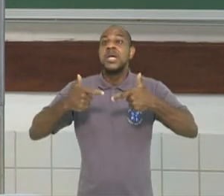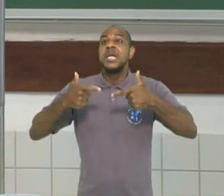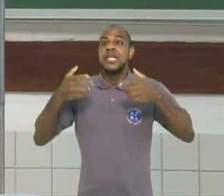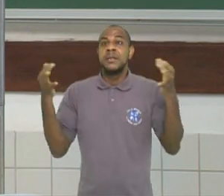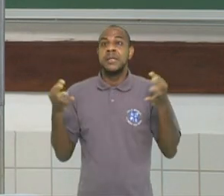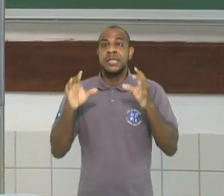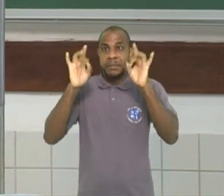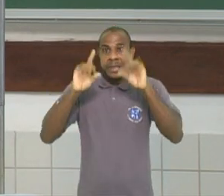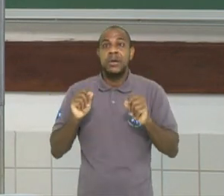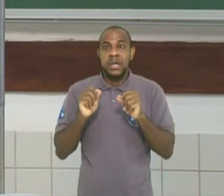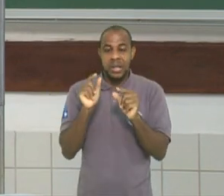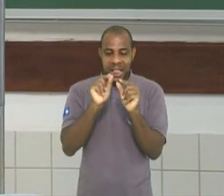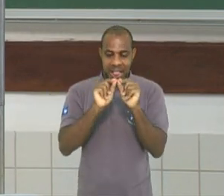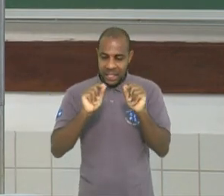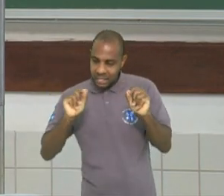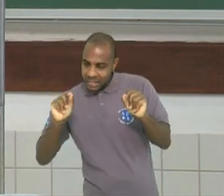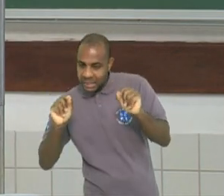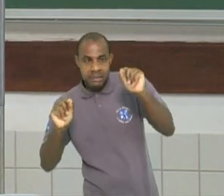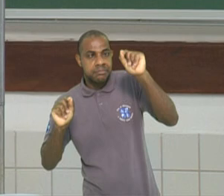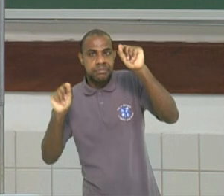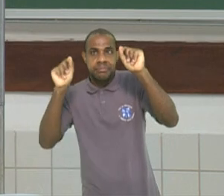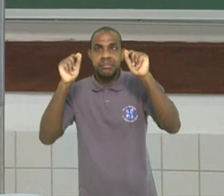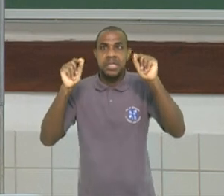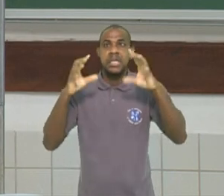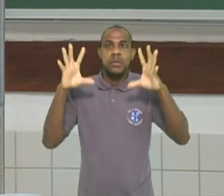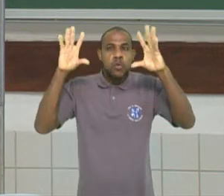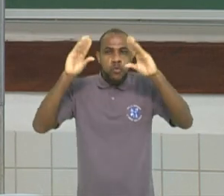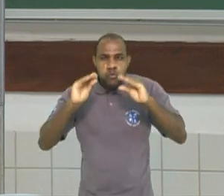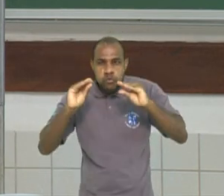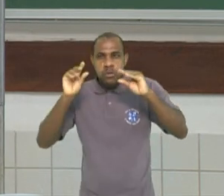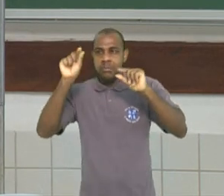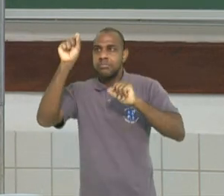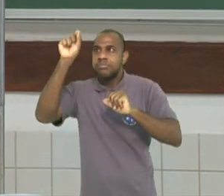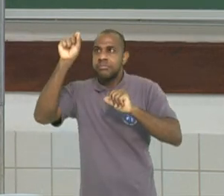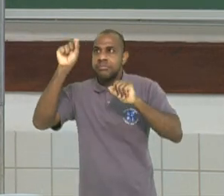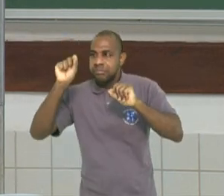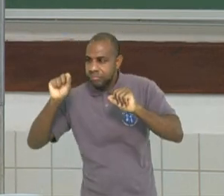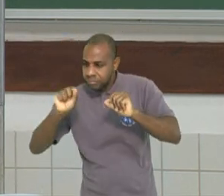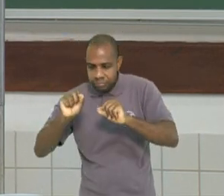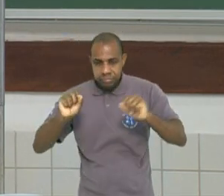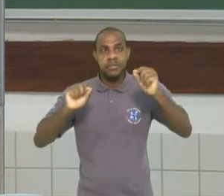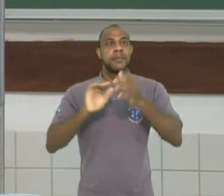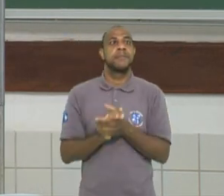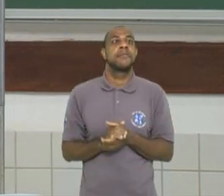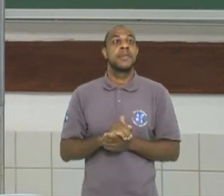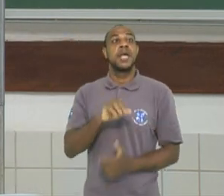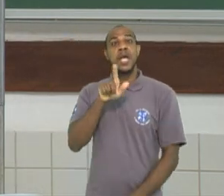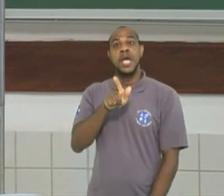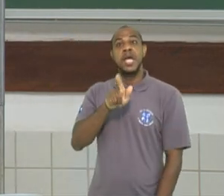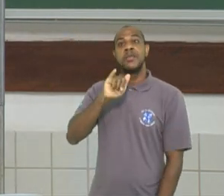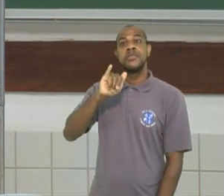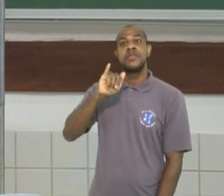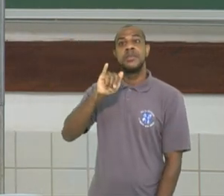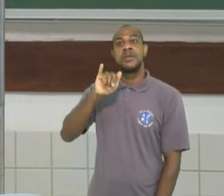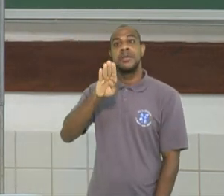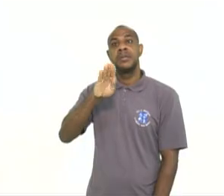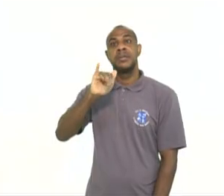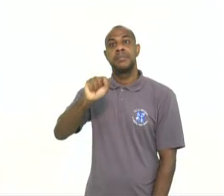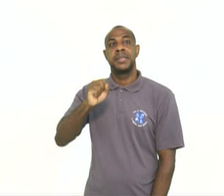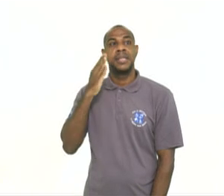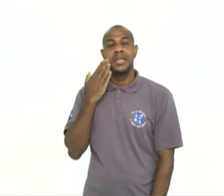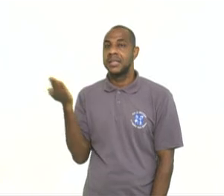linhas onde quanto mais próximo a linha mais escuro é bem legal de aprender isso né gente agora os zumbis olha só a gente